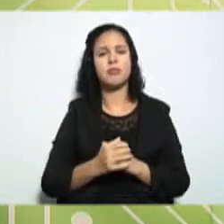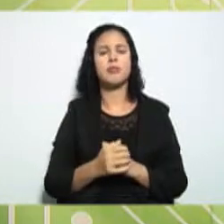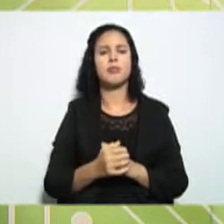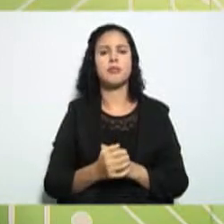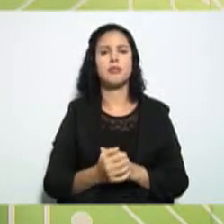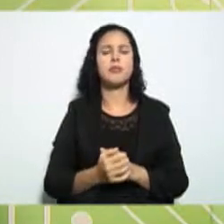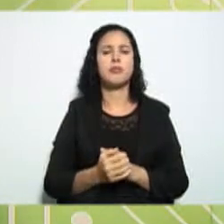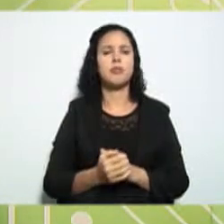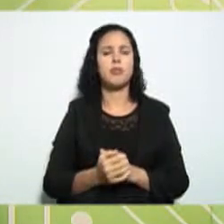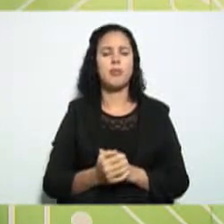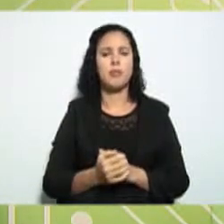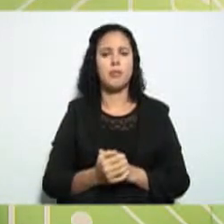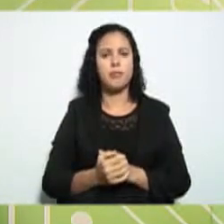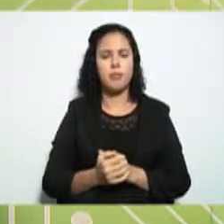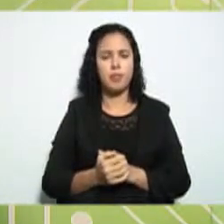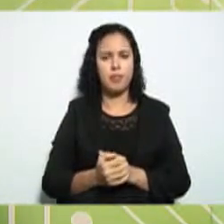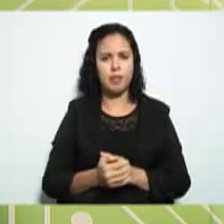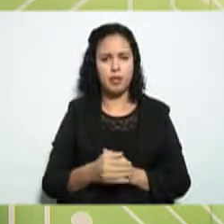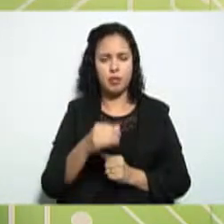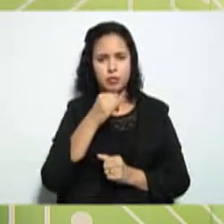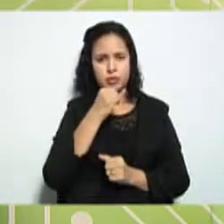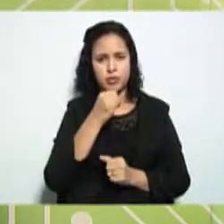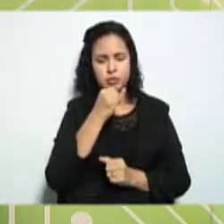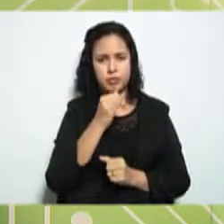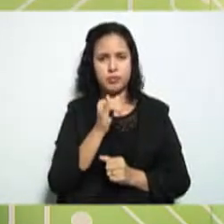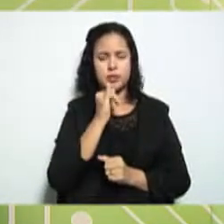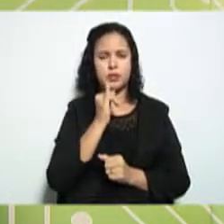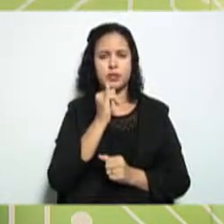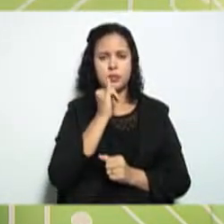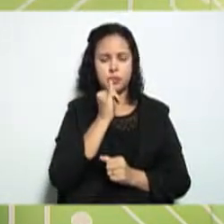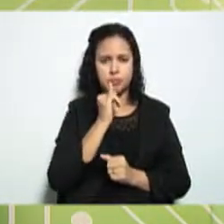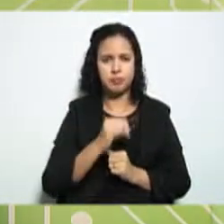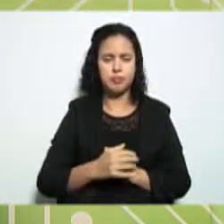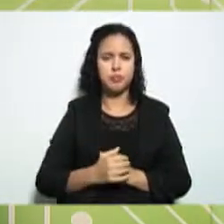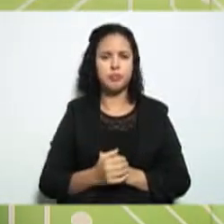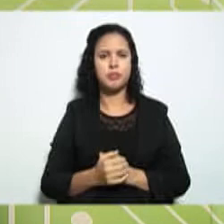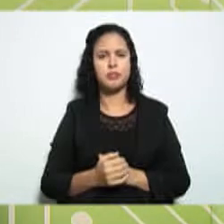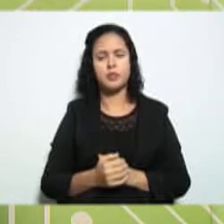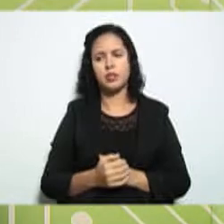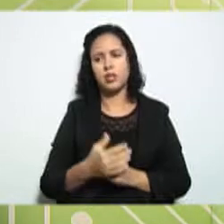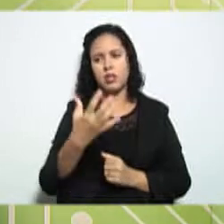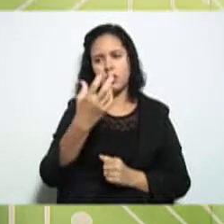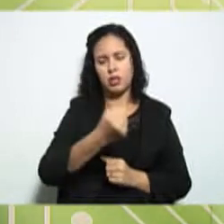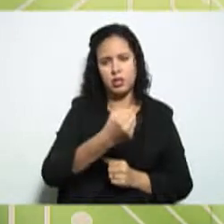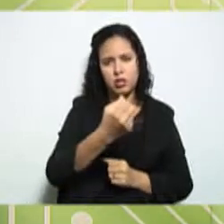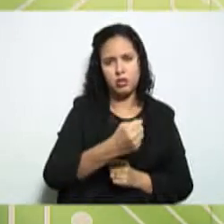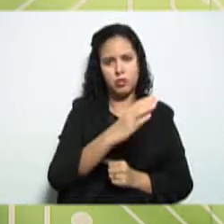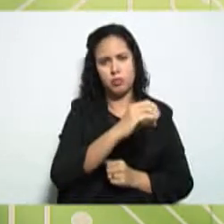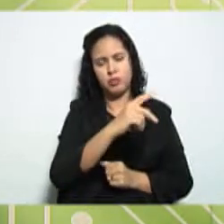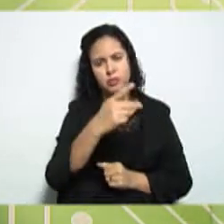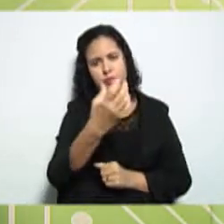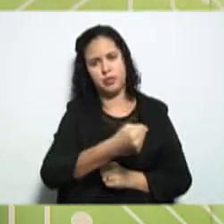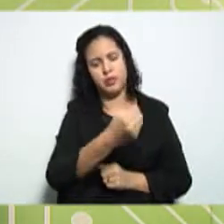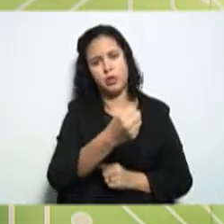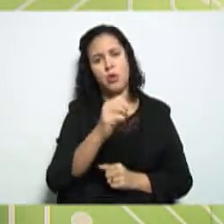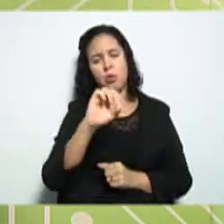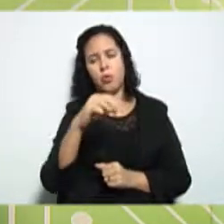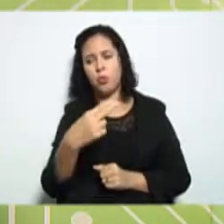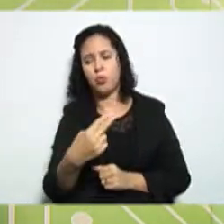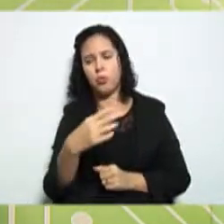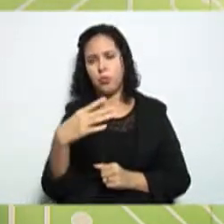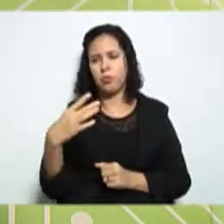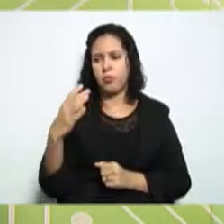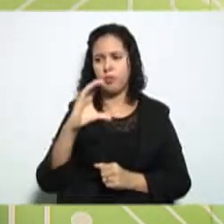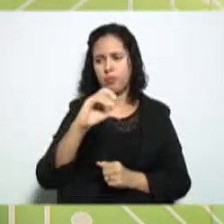Imagine aqui, se a gente está falando dos nossos dois exemplos que eu trouxe hoje, ou um tanque de leite, cooperativa de leite, ou a torrefação de café. Para